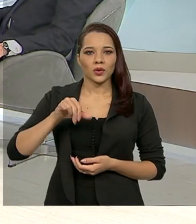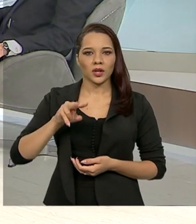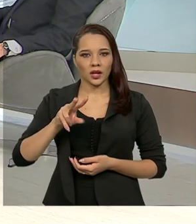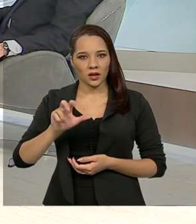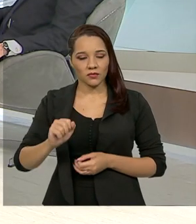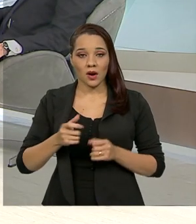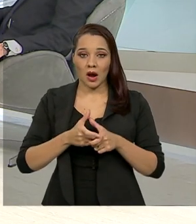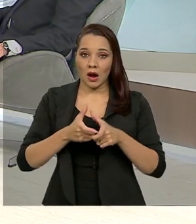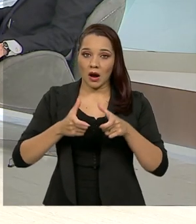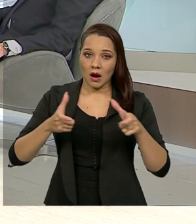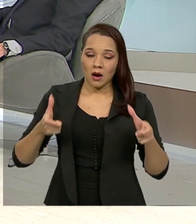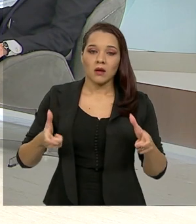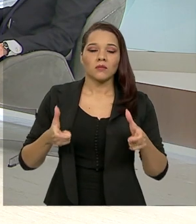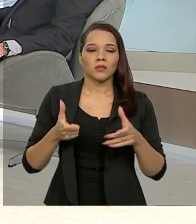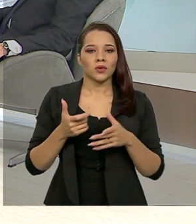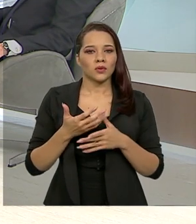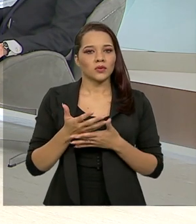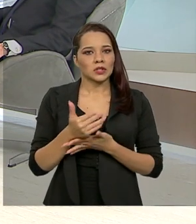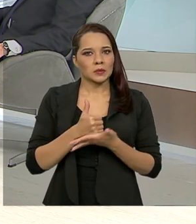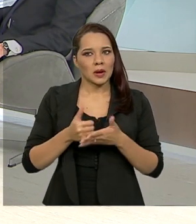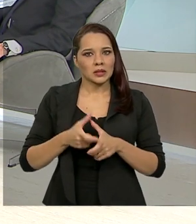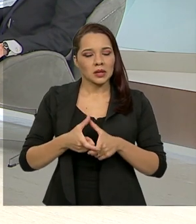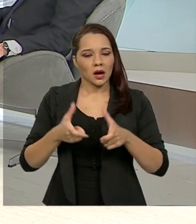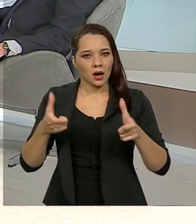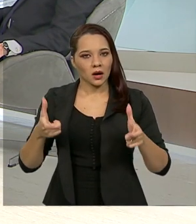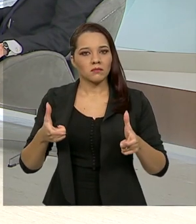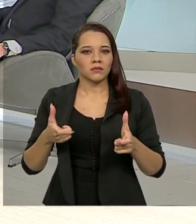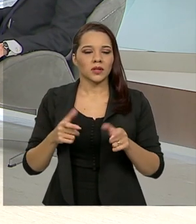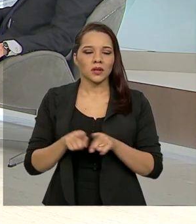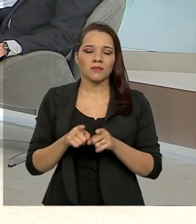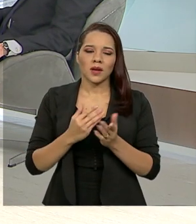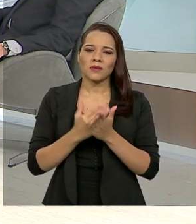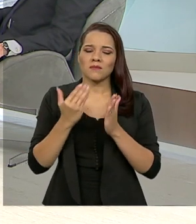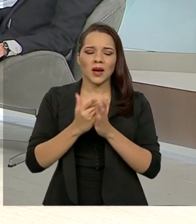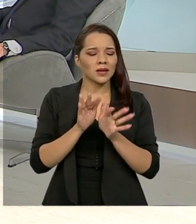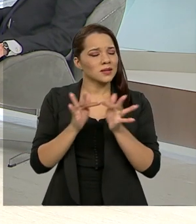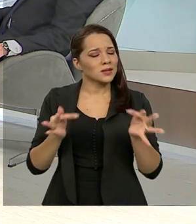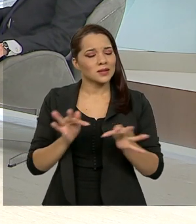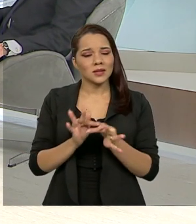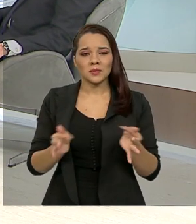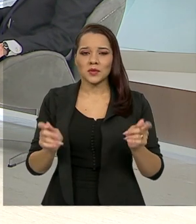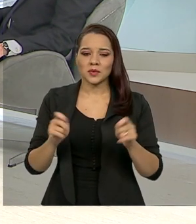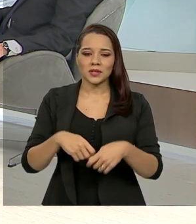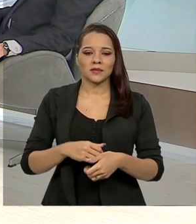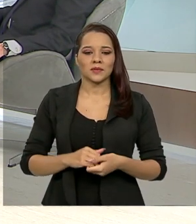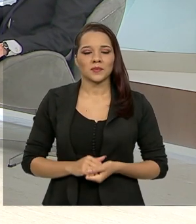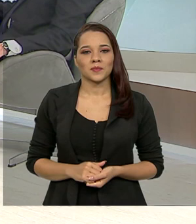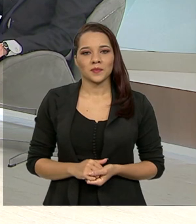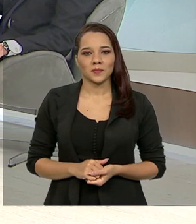amplo, de base ampla e da forma mais simplificada possível.